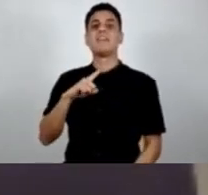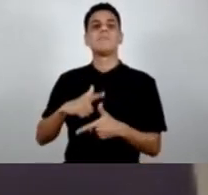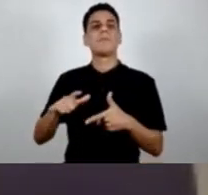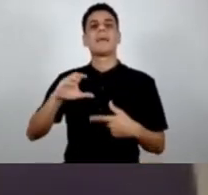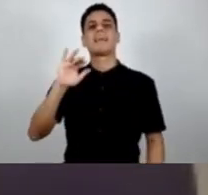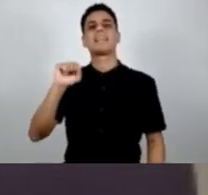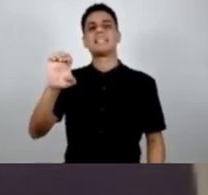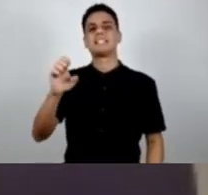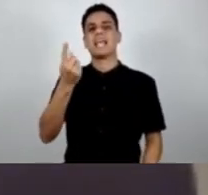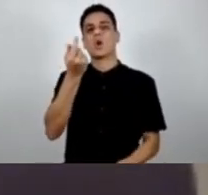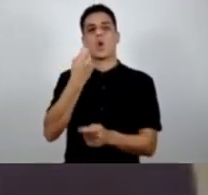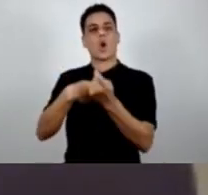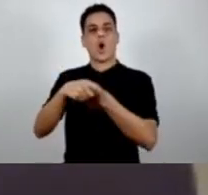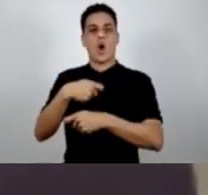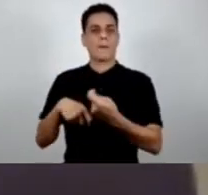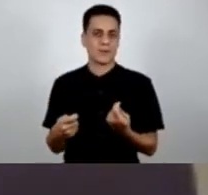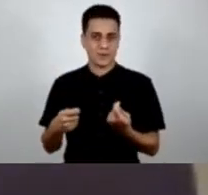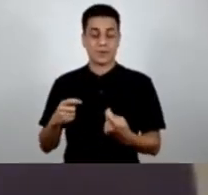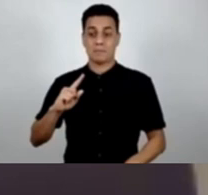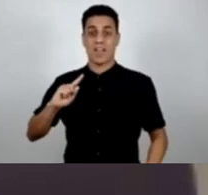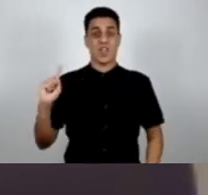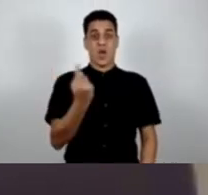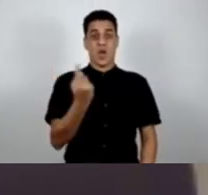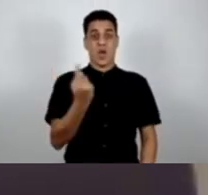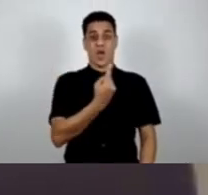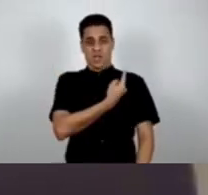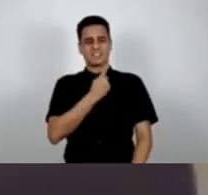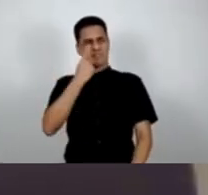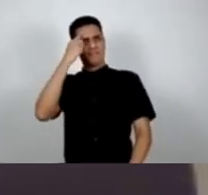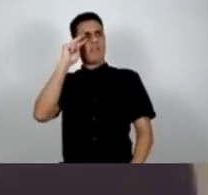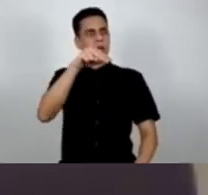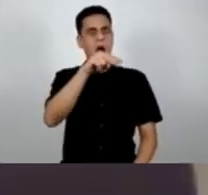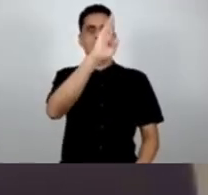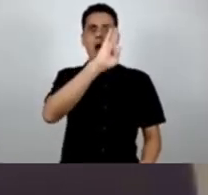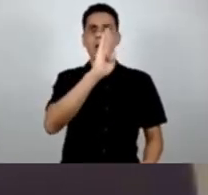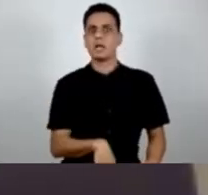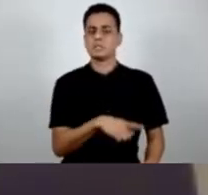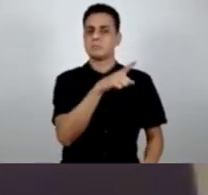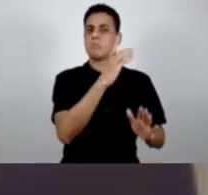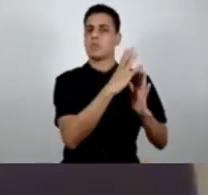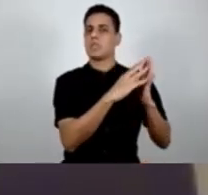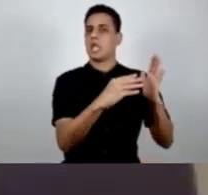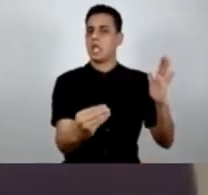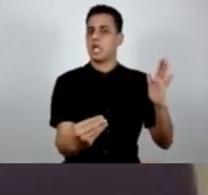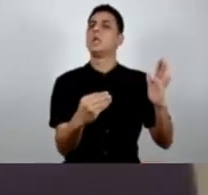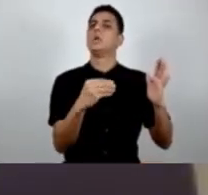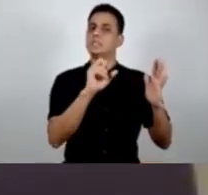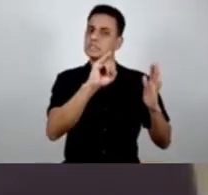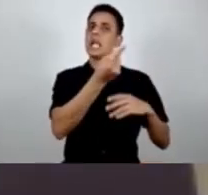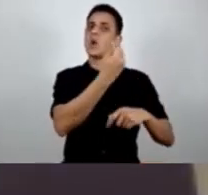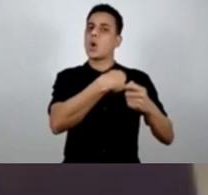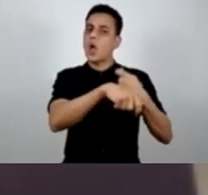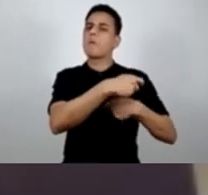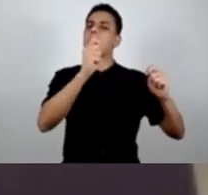econômica muito, muito profunda. E para nós, Brasil era um lugar, era um exemplo de como resistir à